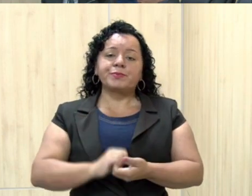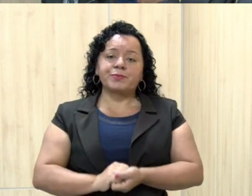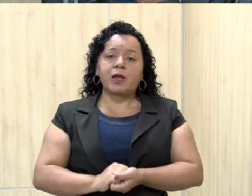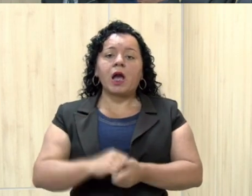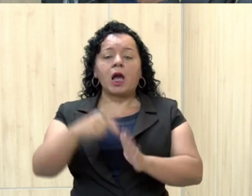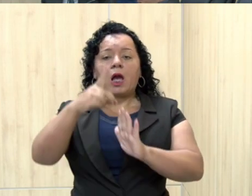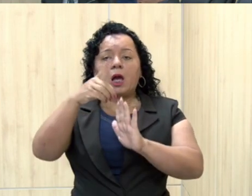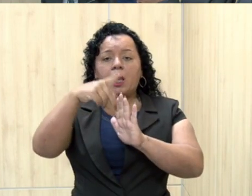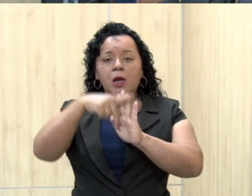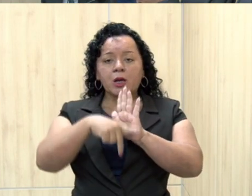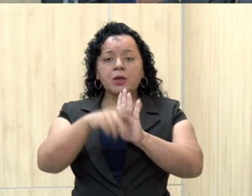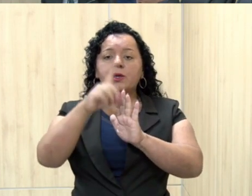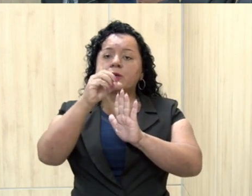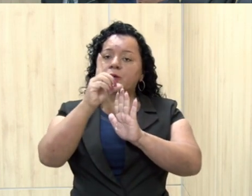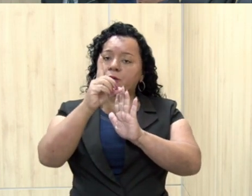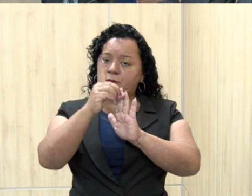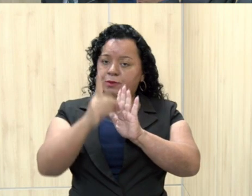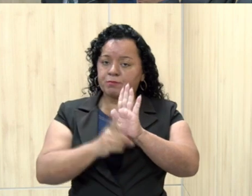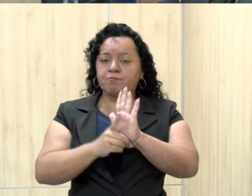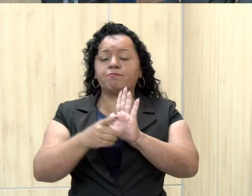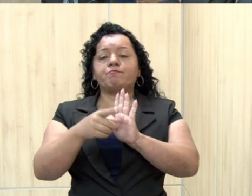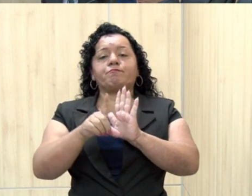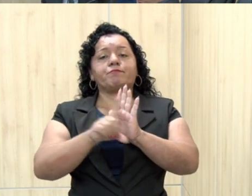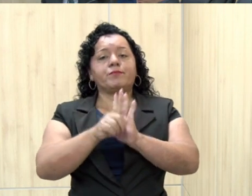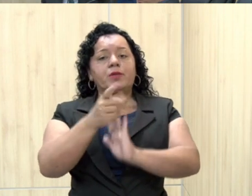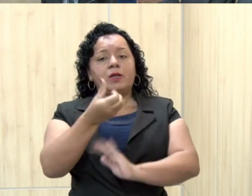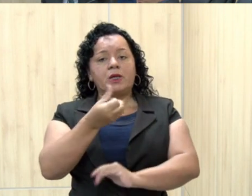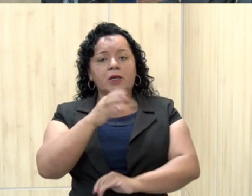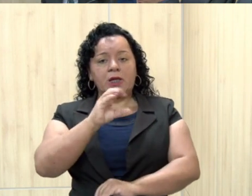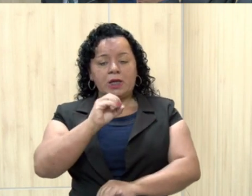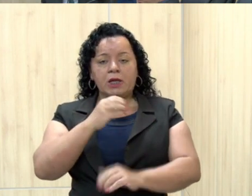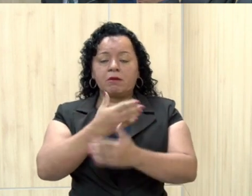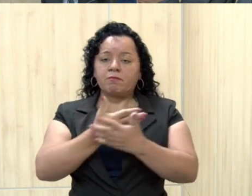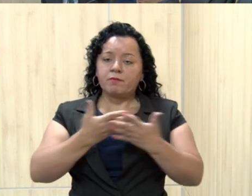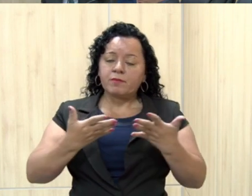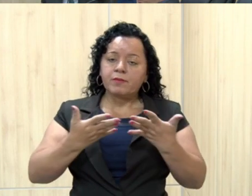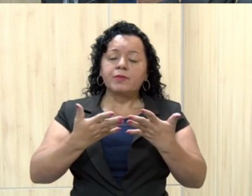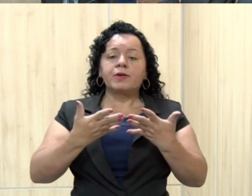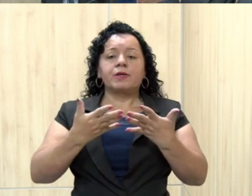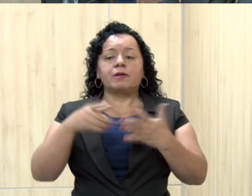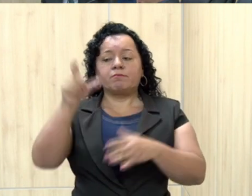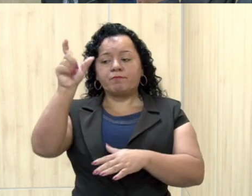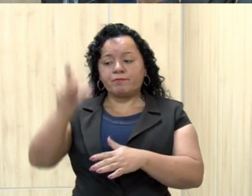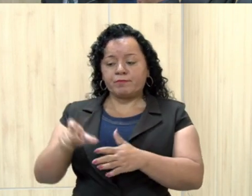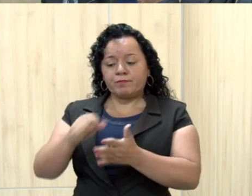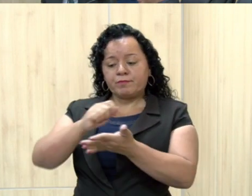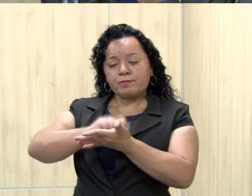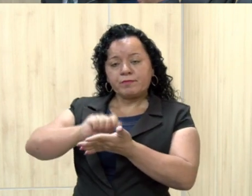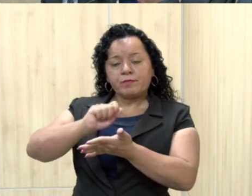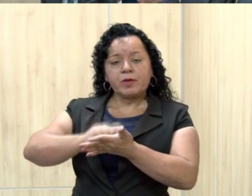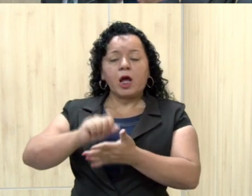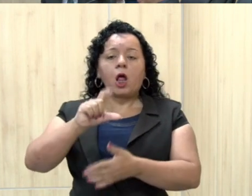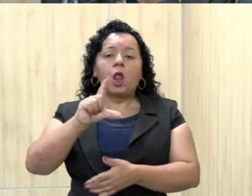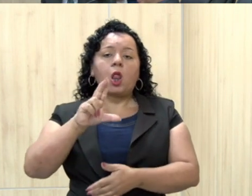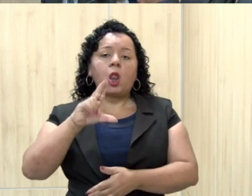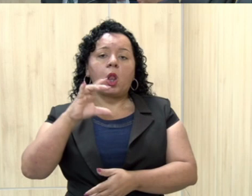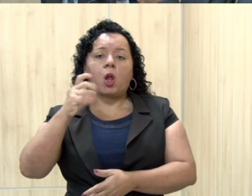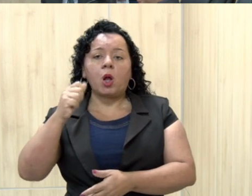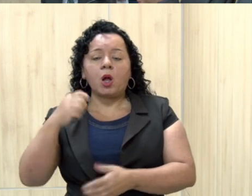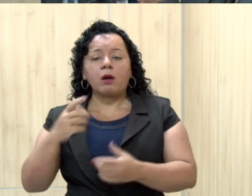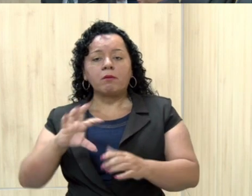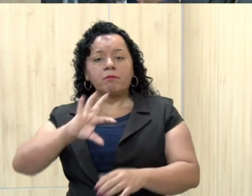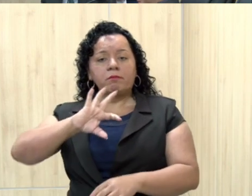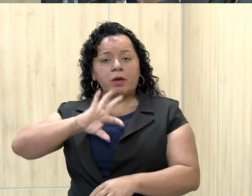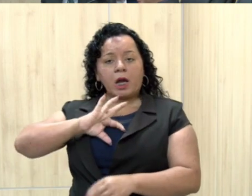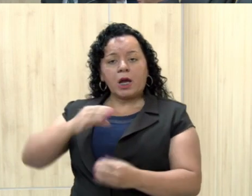número 60 de 2023 de autoria Deputado delegado Lucas consegue medalha do método legislativo ao delegado da